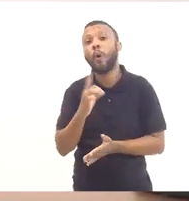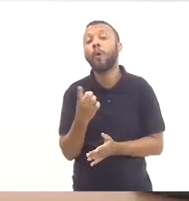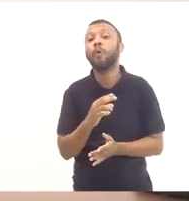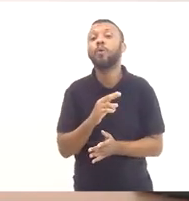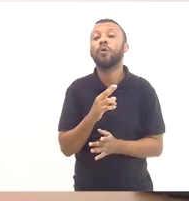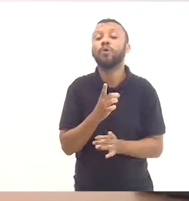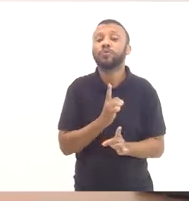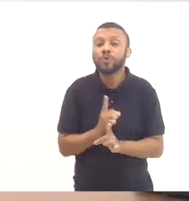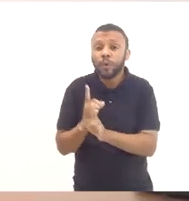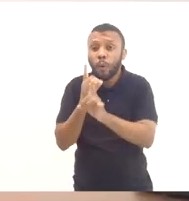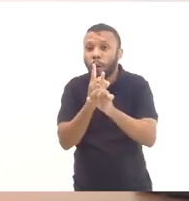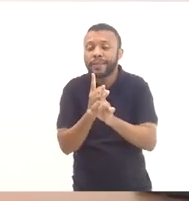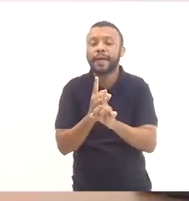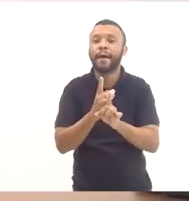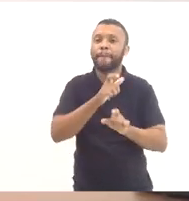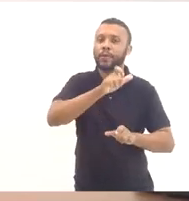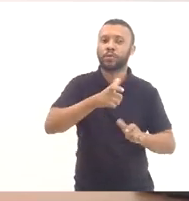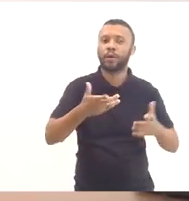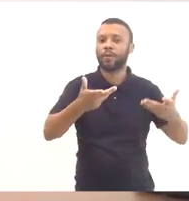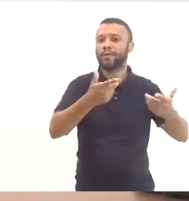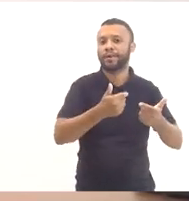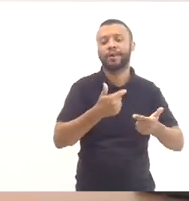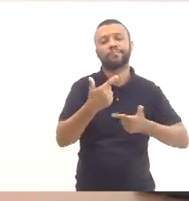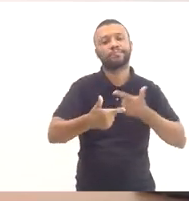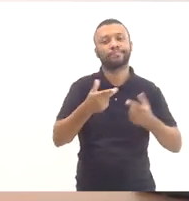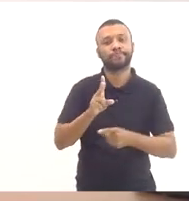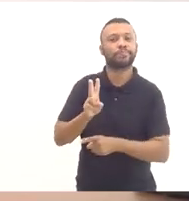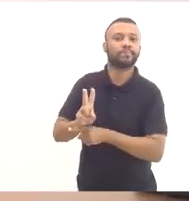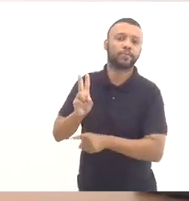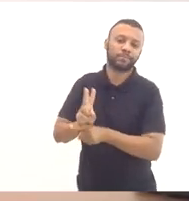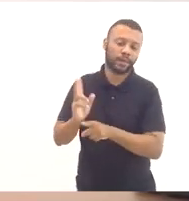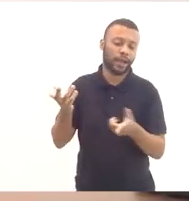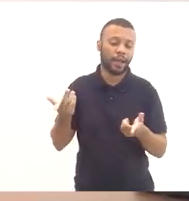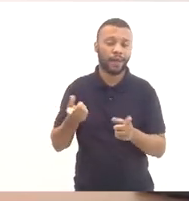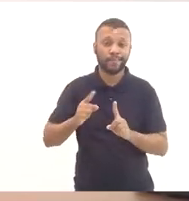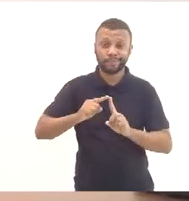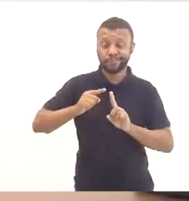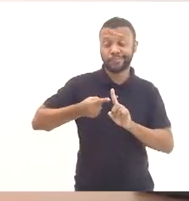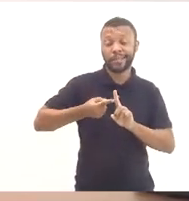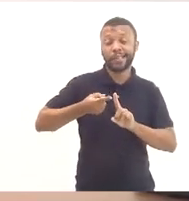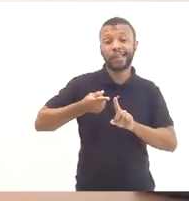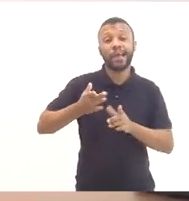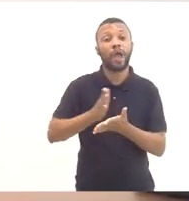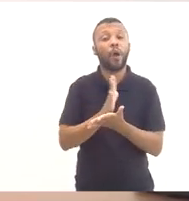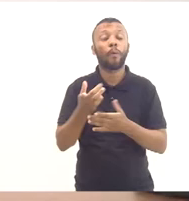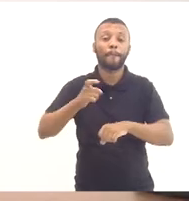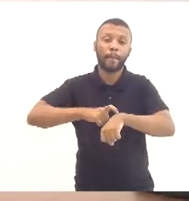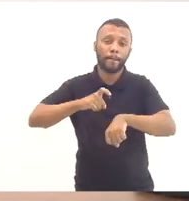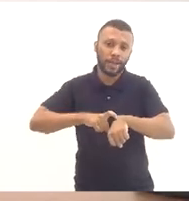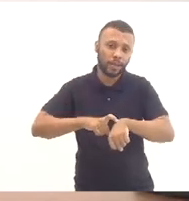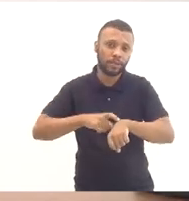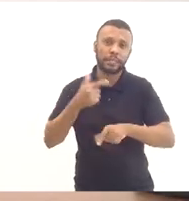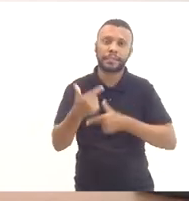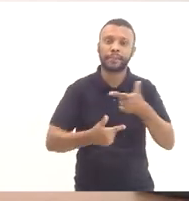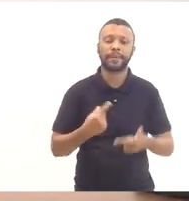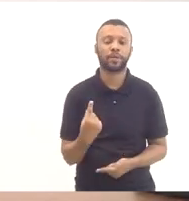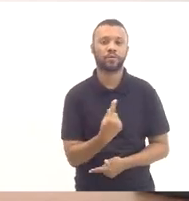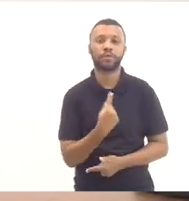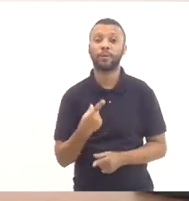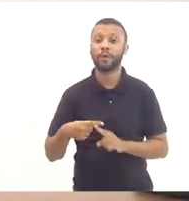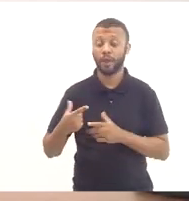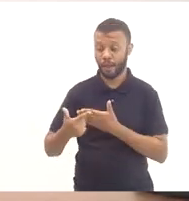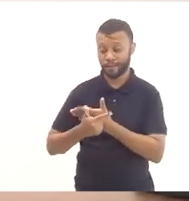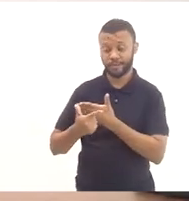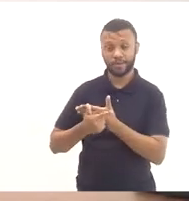mas a realidade é que a maternidade seja ela tipo como não Em alguns momentos ela é solitária porque a o cargo de